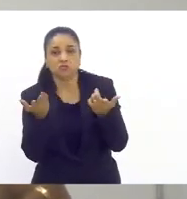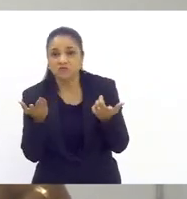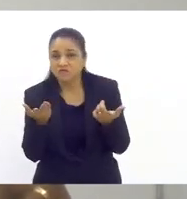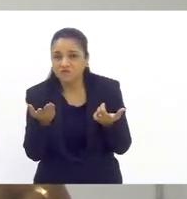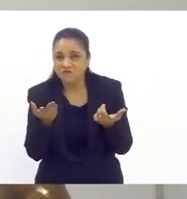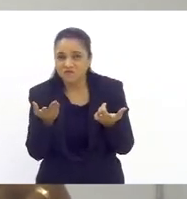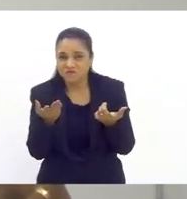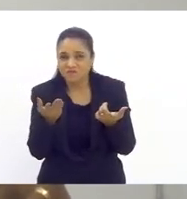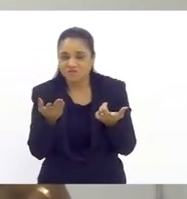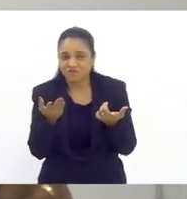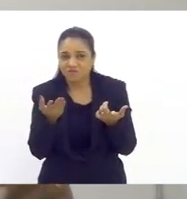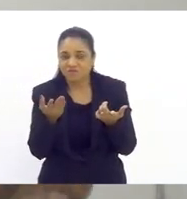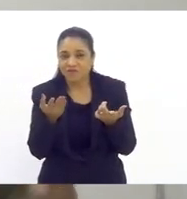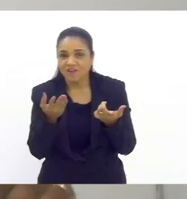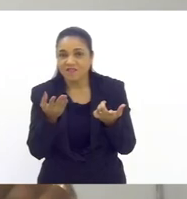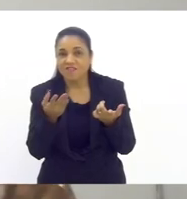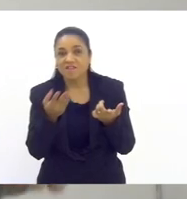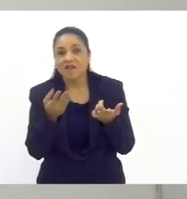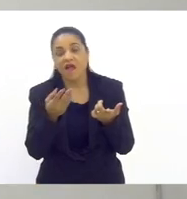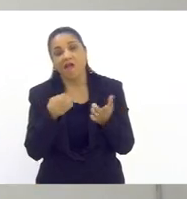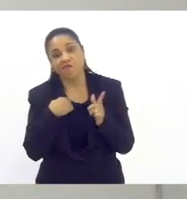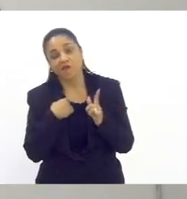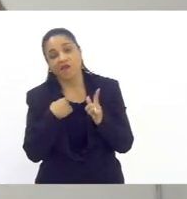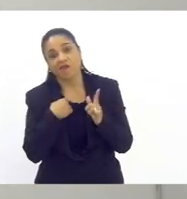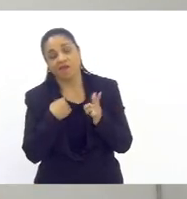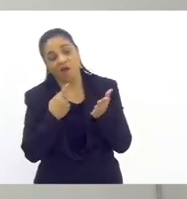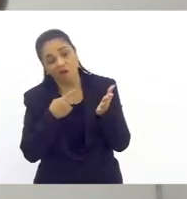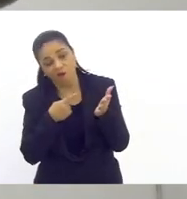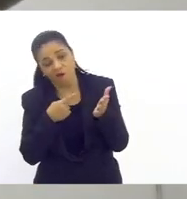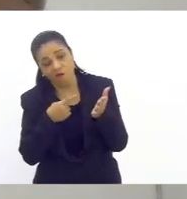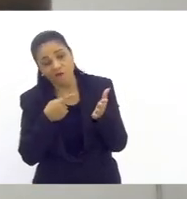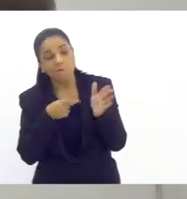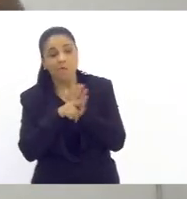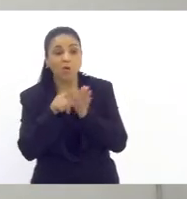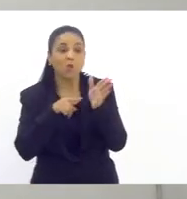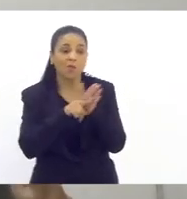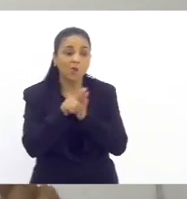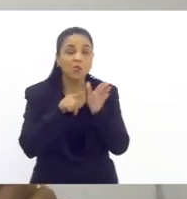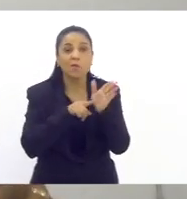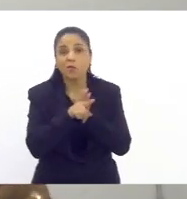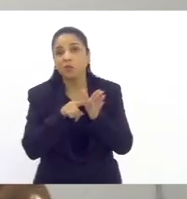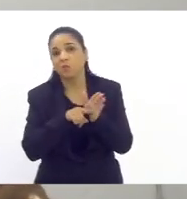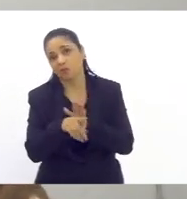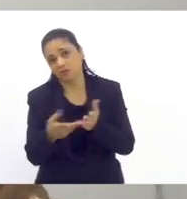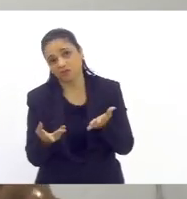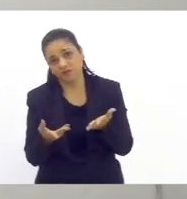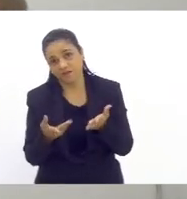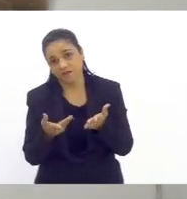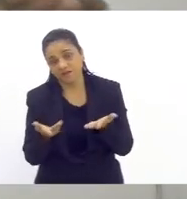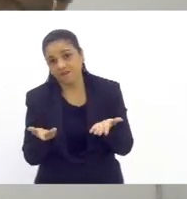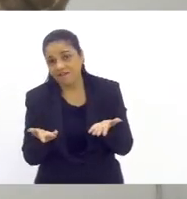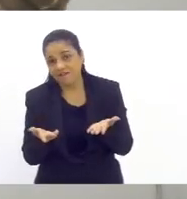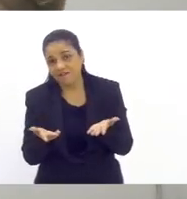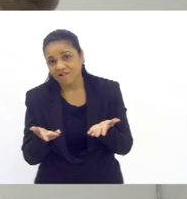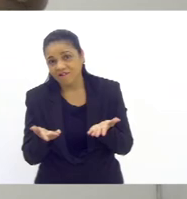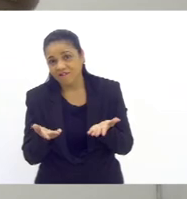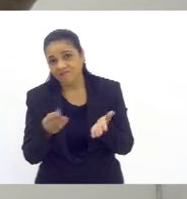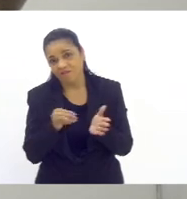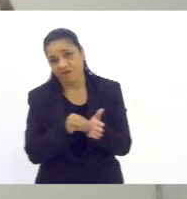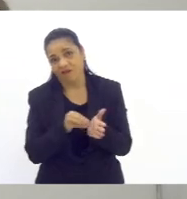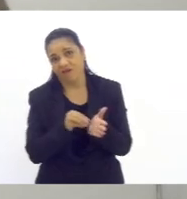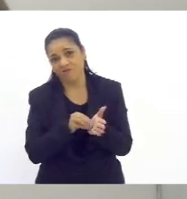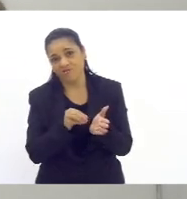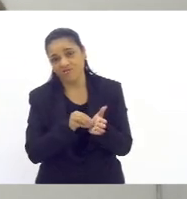isso isente exatamente Os questionamentos Olha tá aí a medida apesar de tudo mais então é por isso que eu falo assim